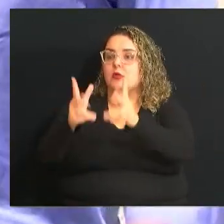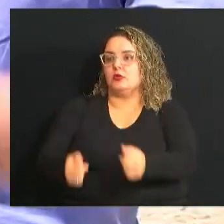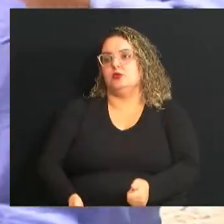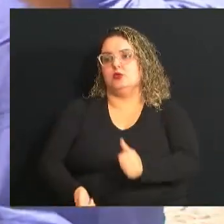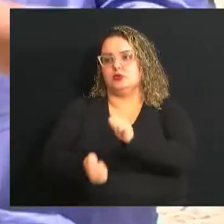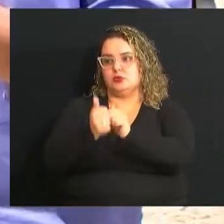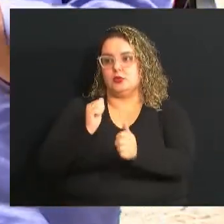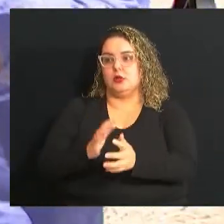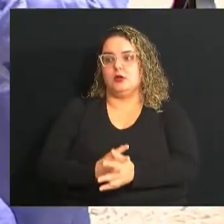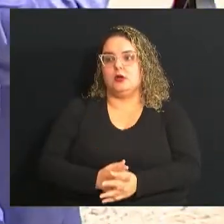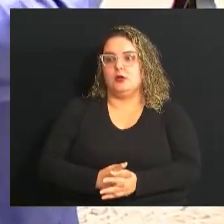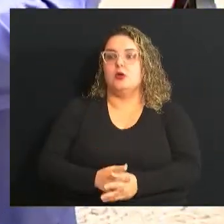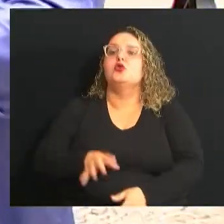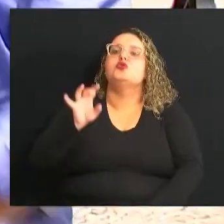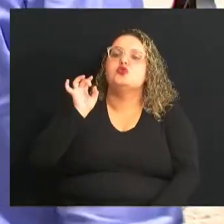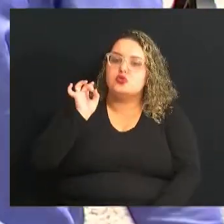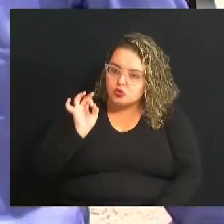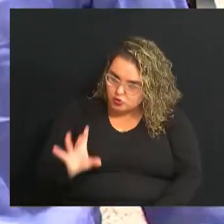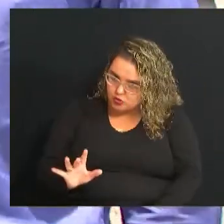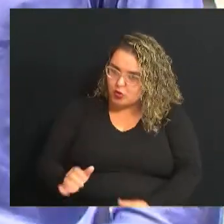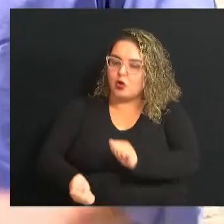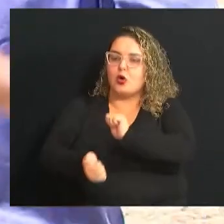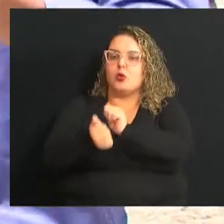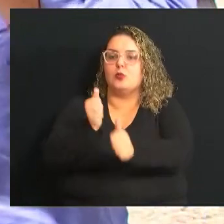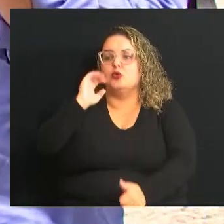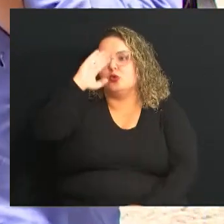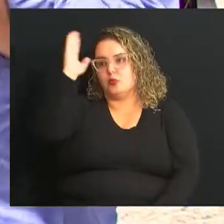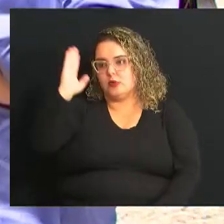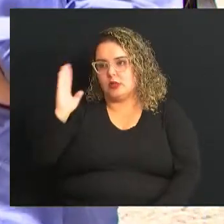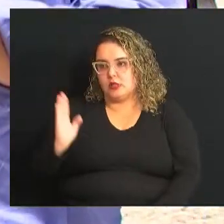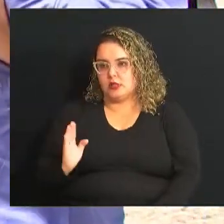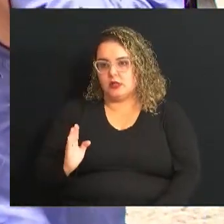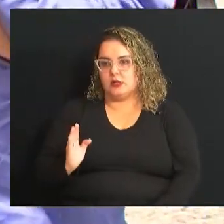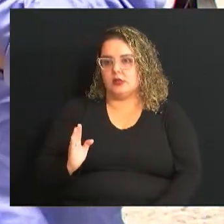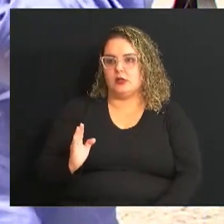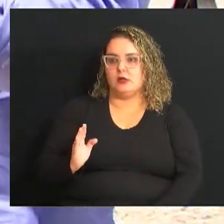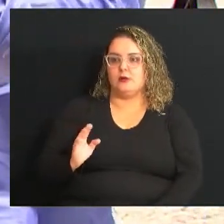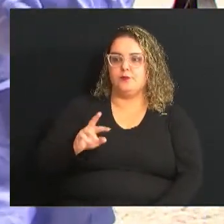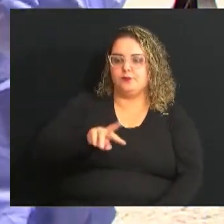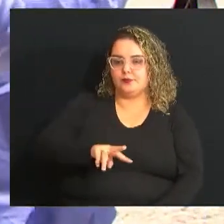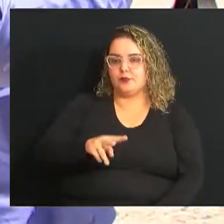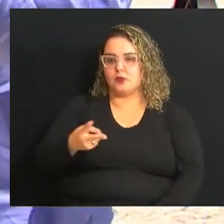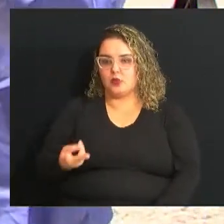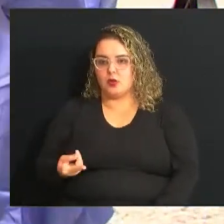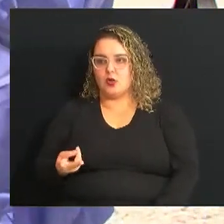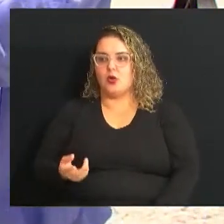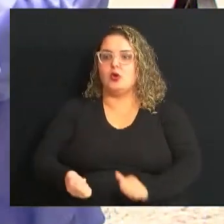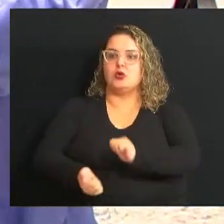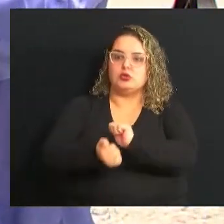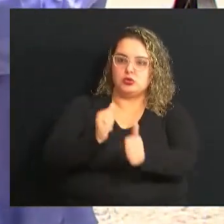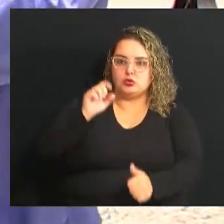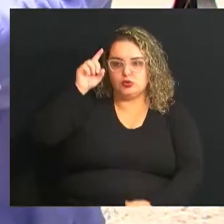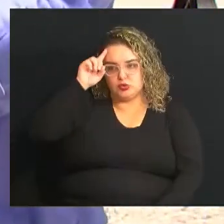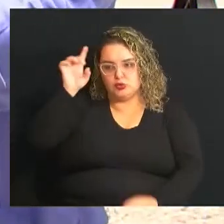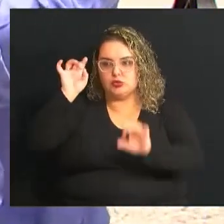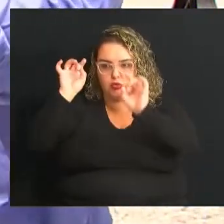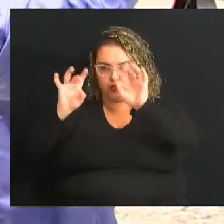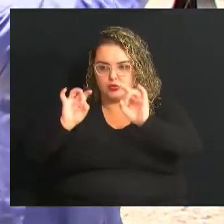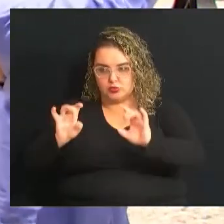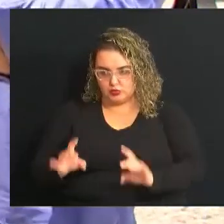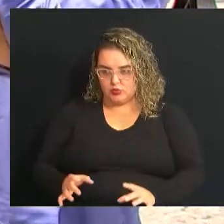o pessoal que vier assistir ao jogo. Vocês esperam por quantas pessoas aqui no Largo do Rosário? A gente está esperando que